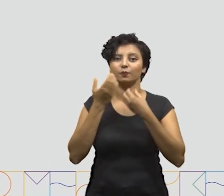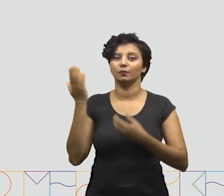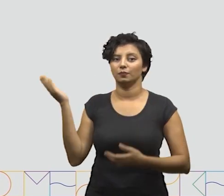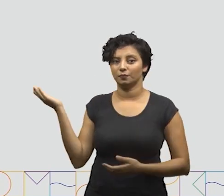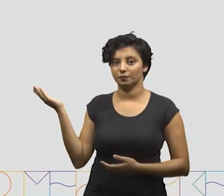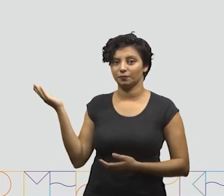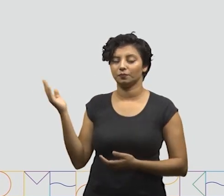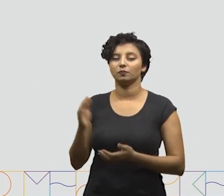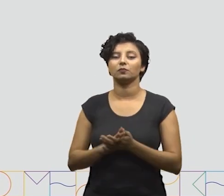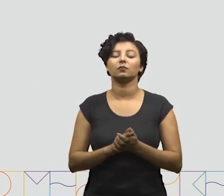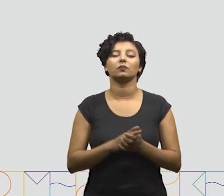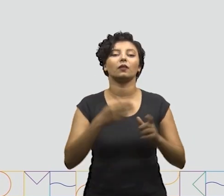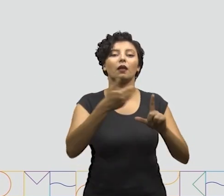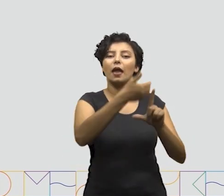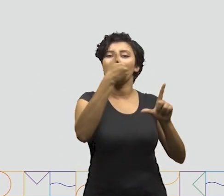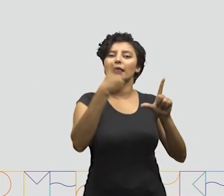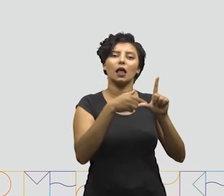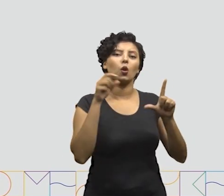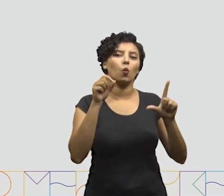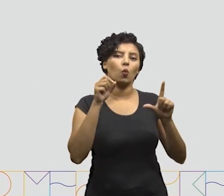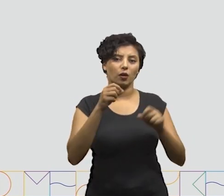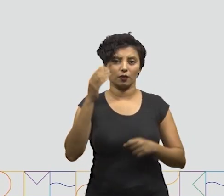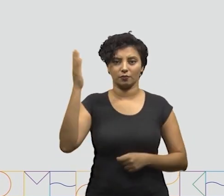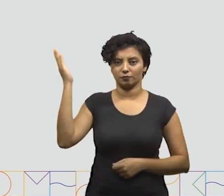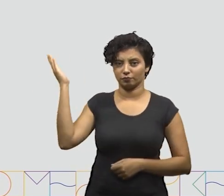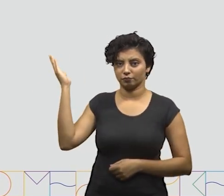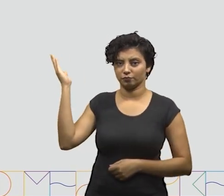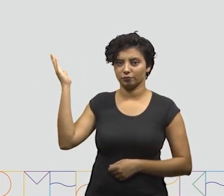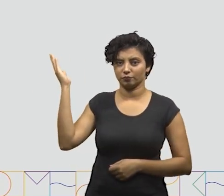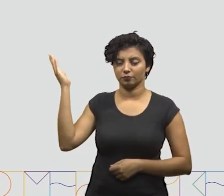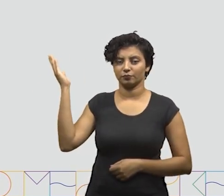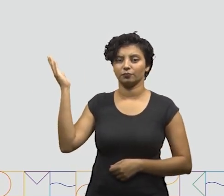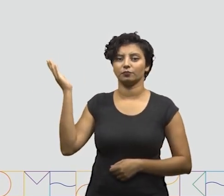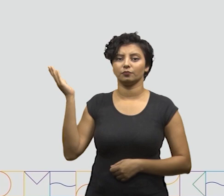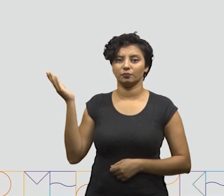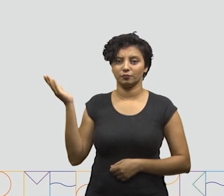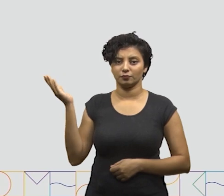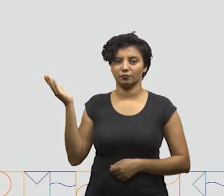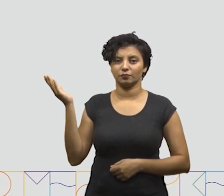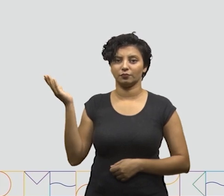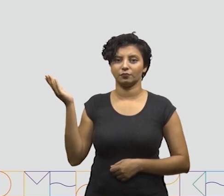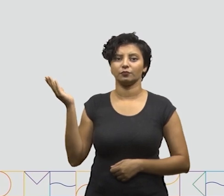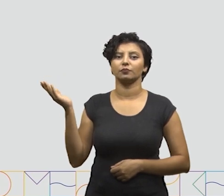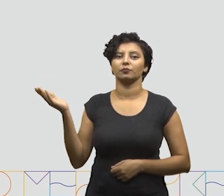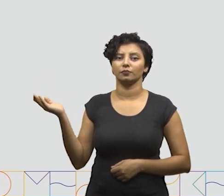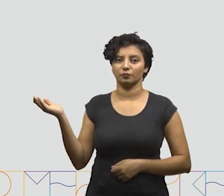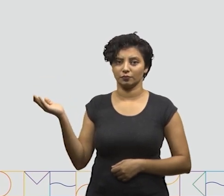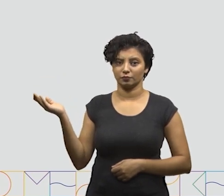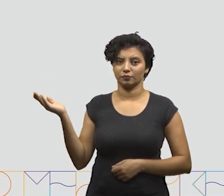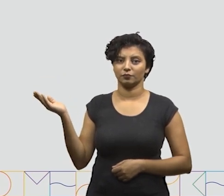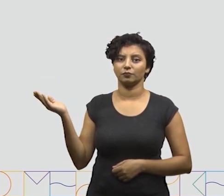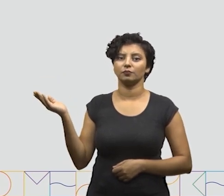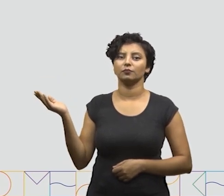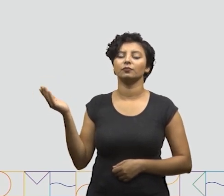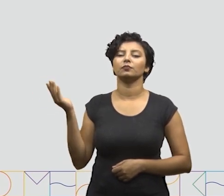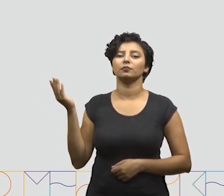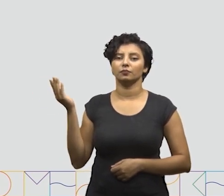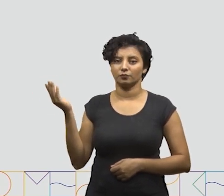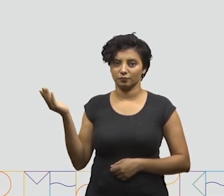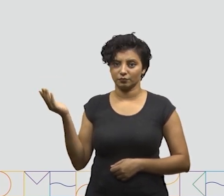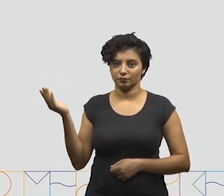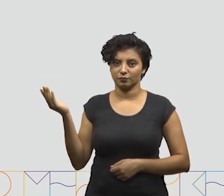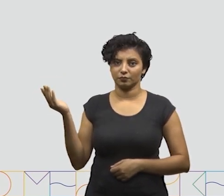escrotal, enquanto os órgãos internos são testículo, epidídimo, ductos